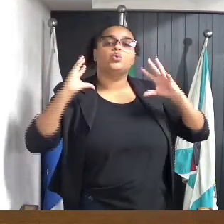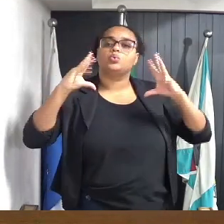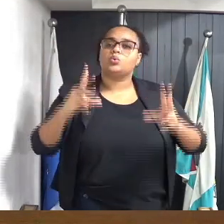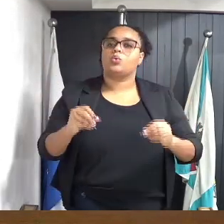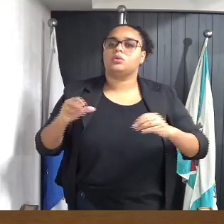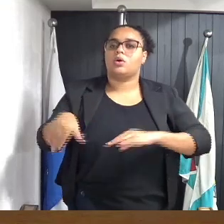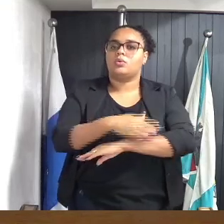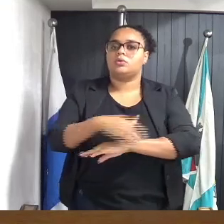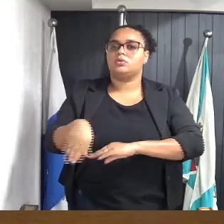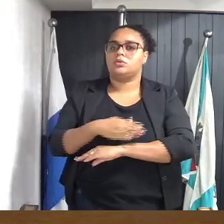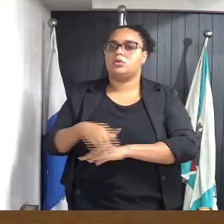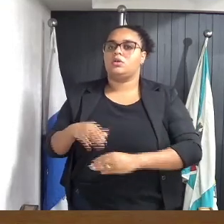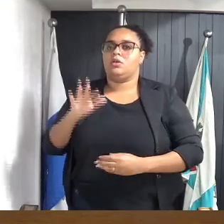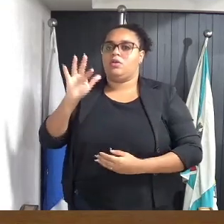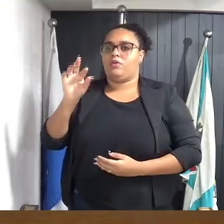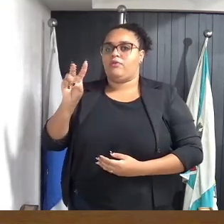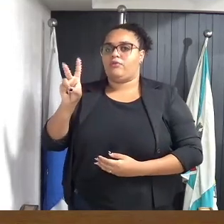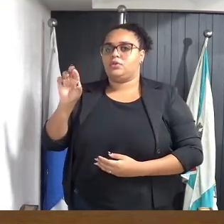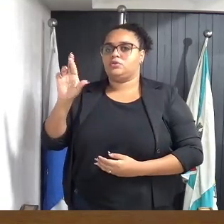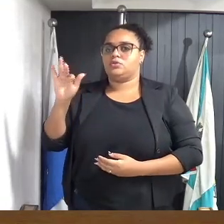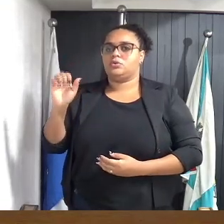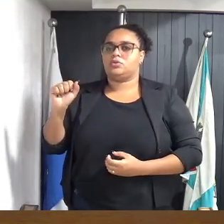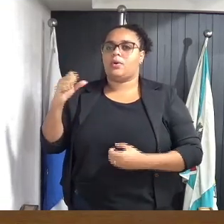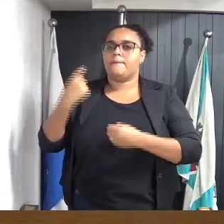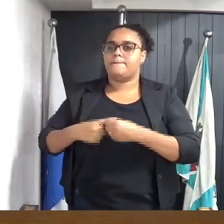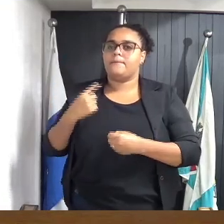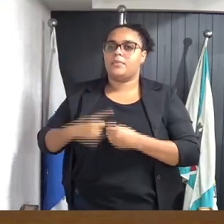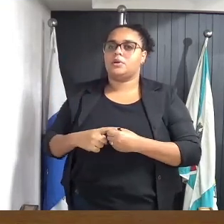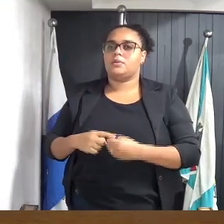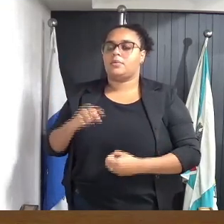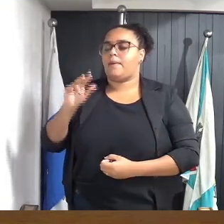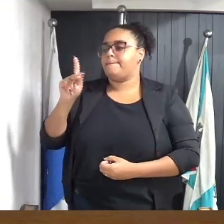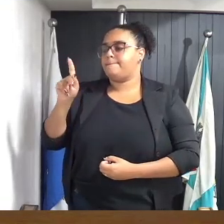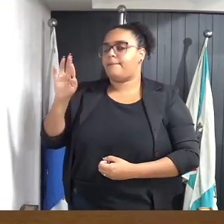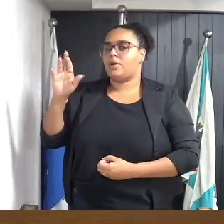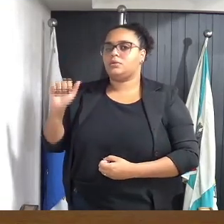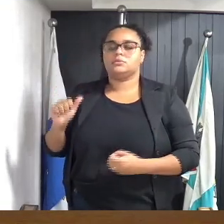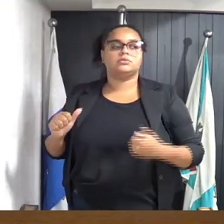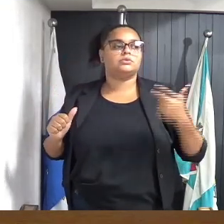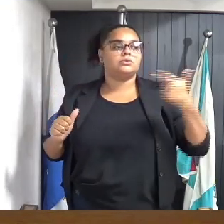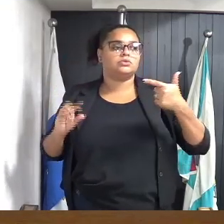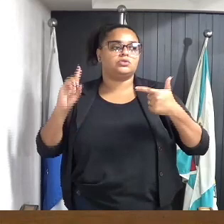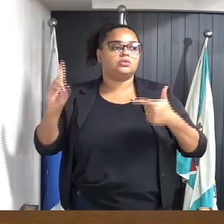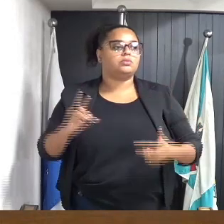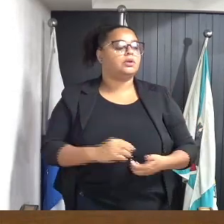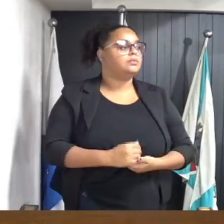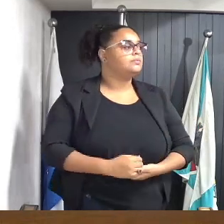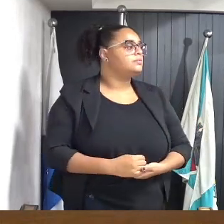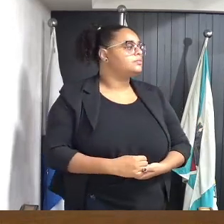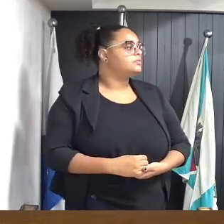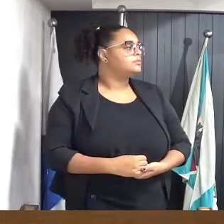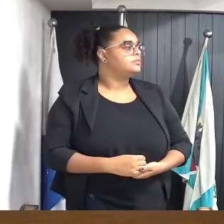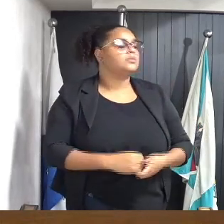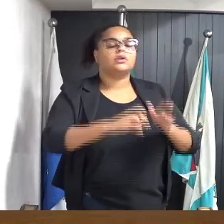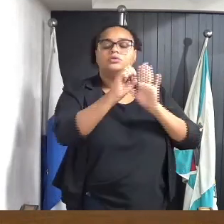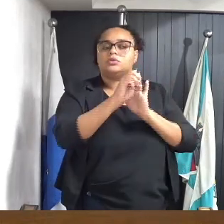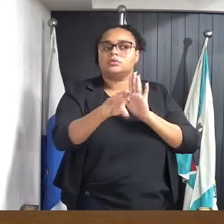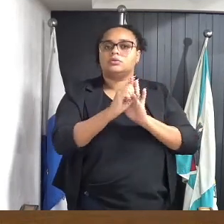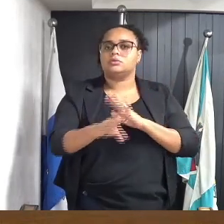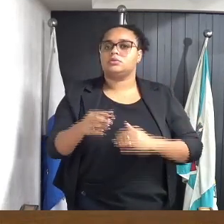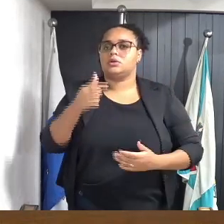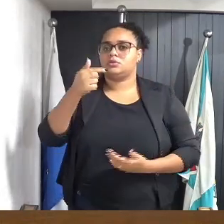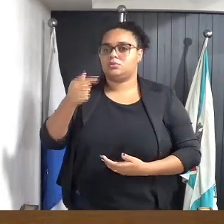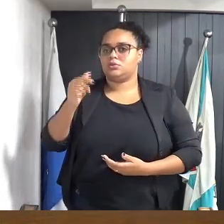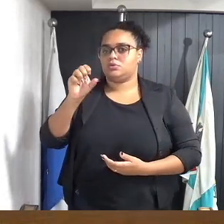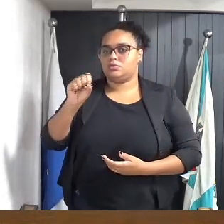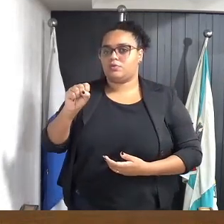em toda a extensão da rua Visconde de Caravelas, localizada no Parque Império, segundo distrito deste município. Indicação número